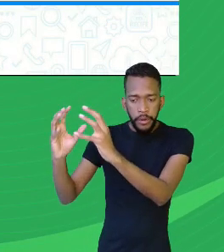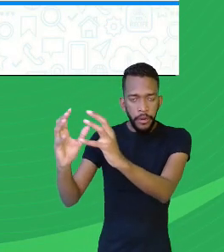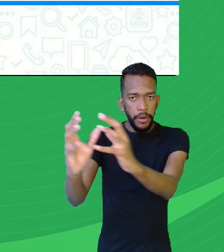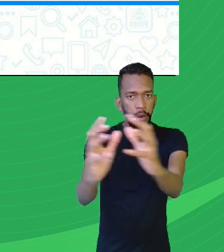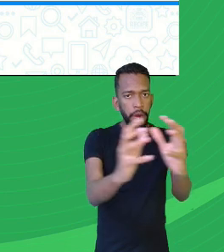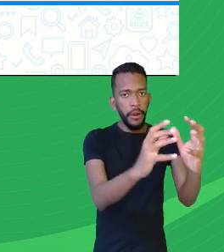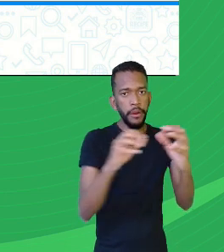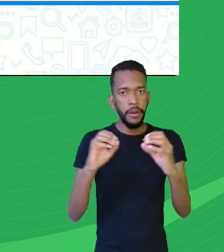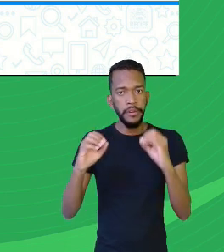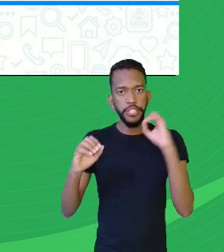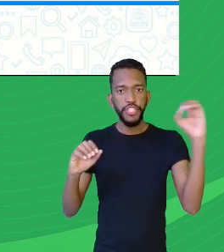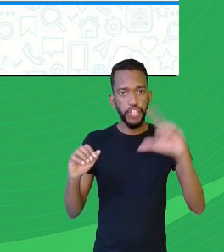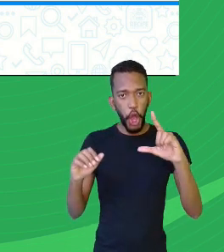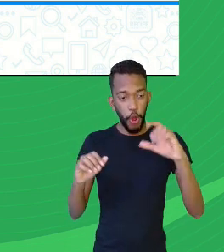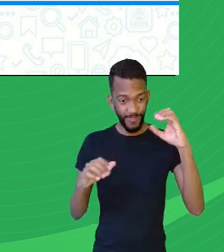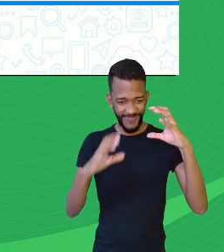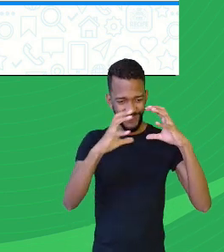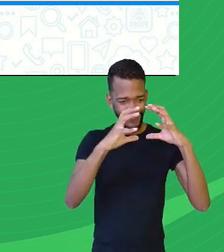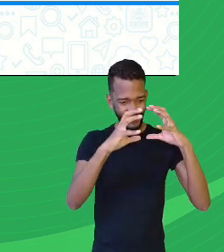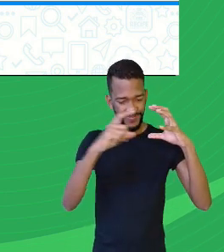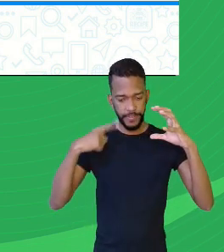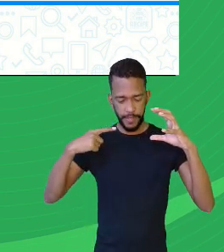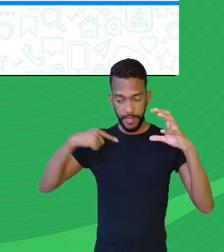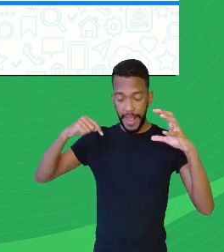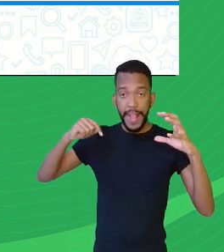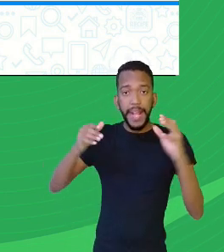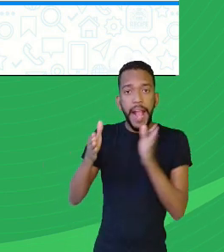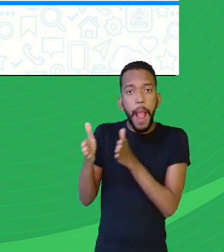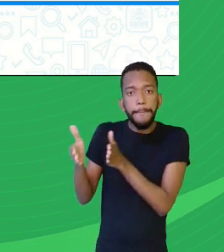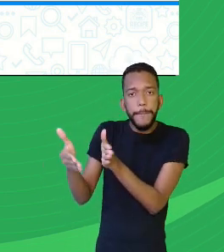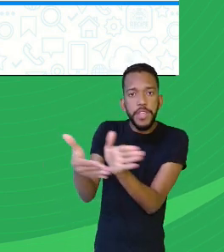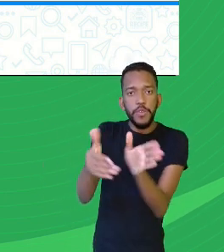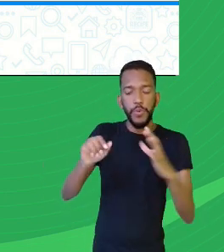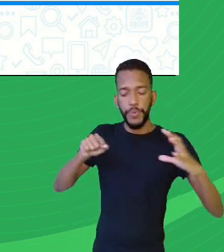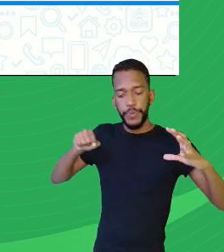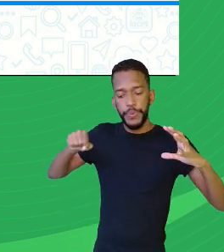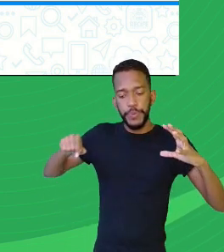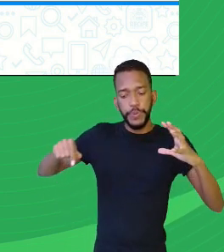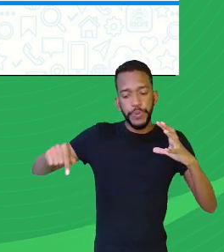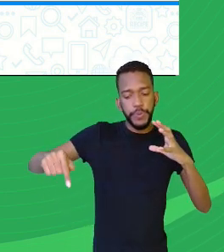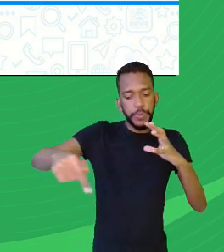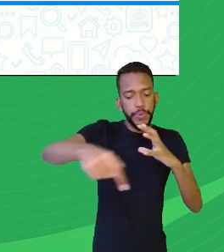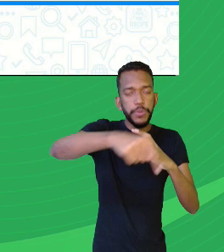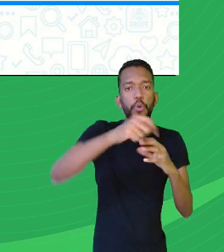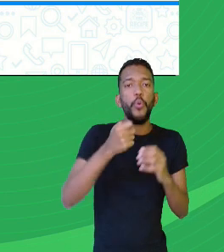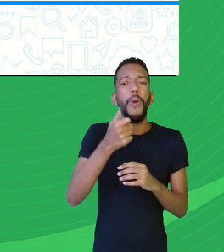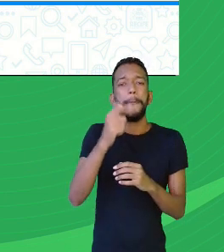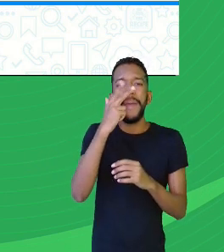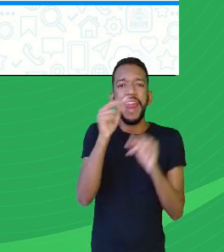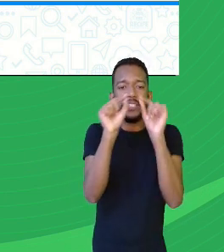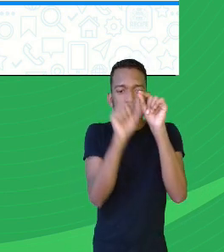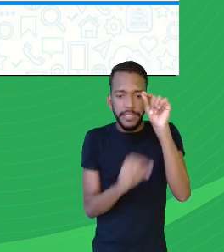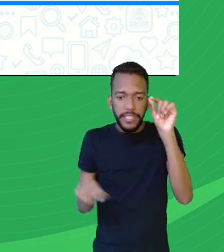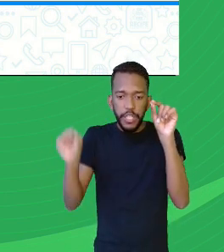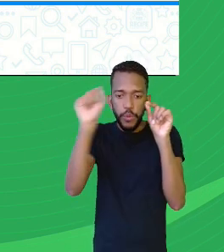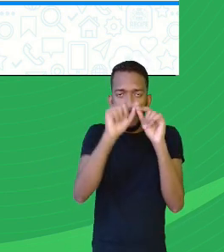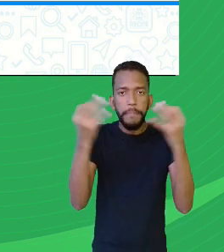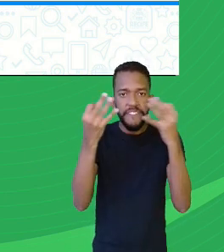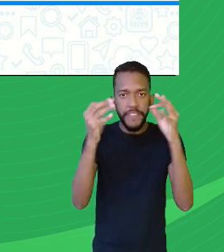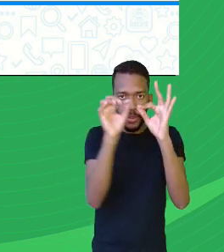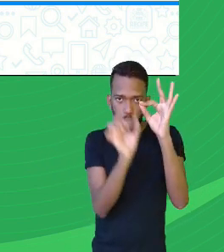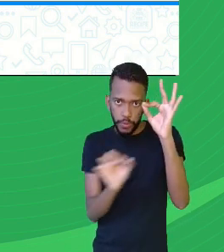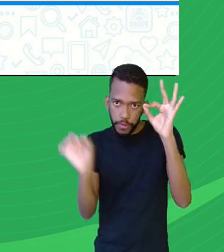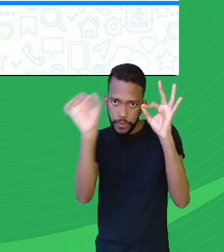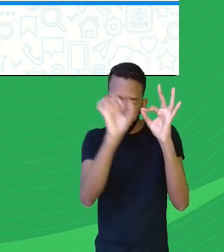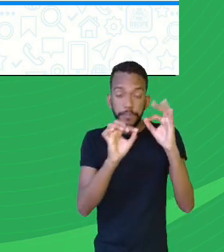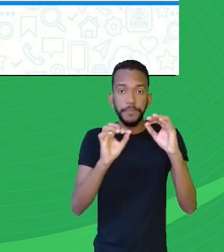representação do Sol. E este caminho, né, quase circular ao redor do Sol. Então, esta seria